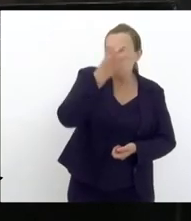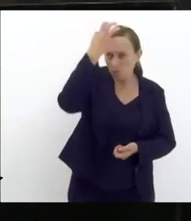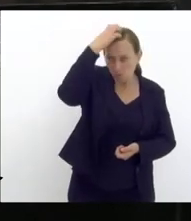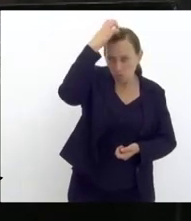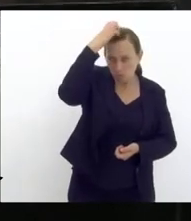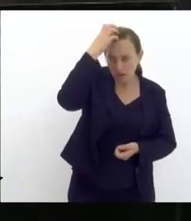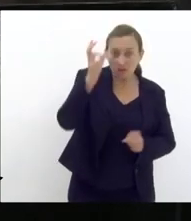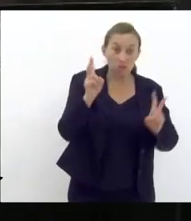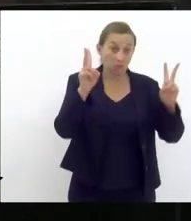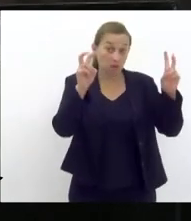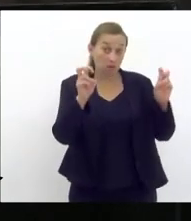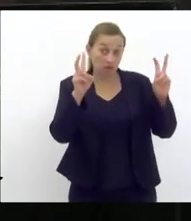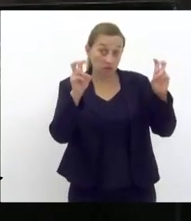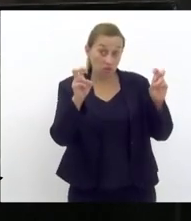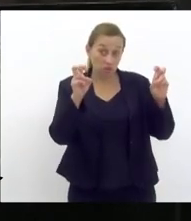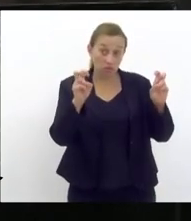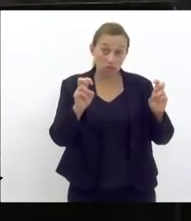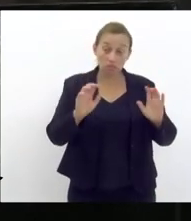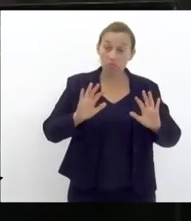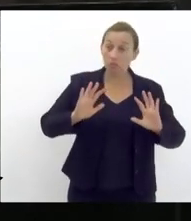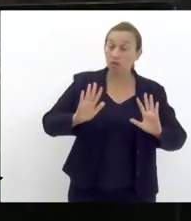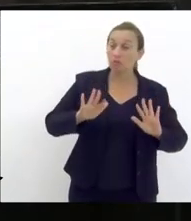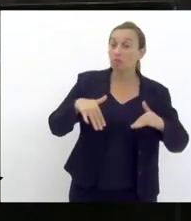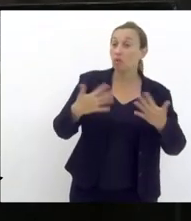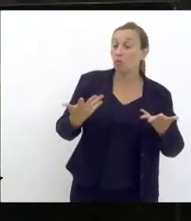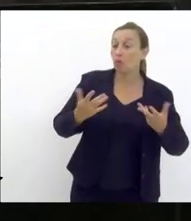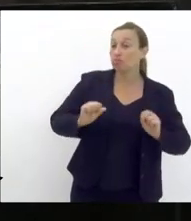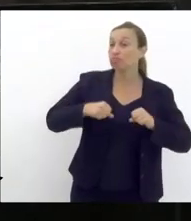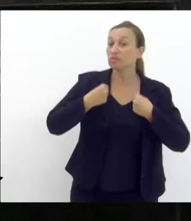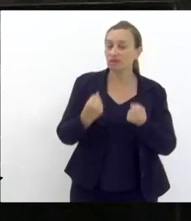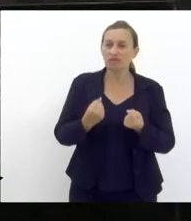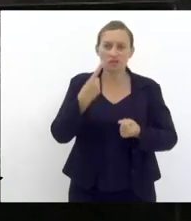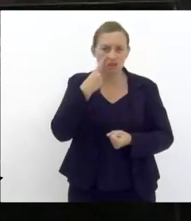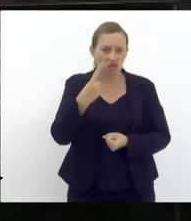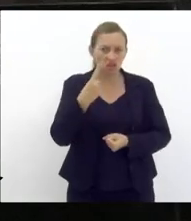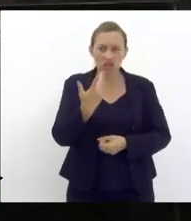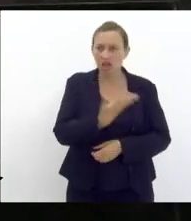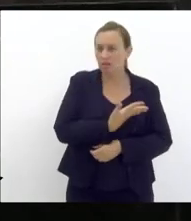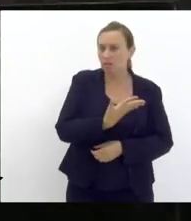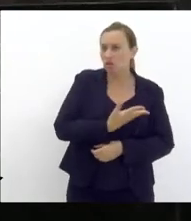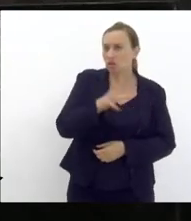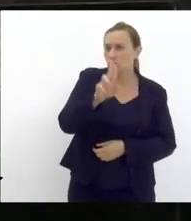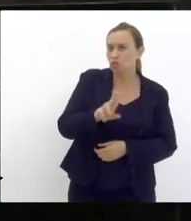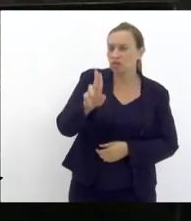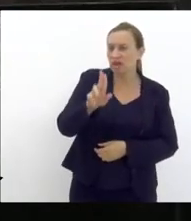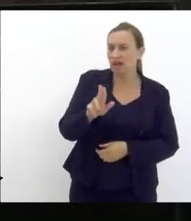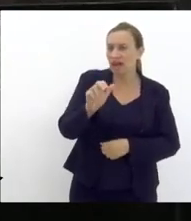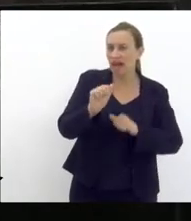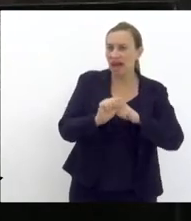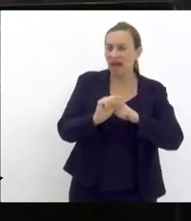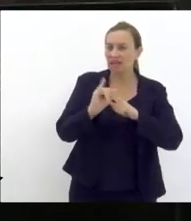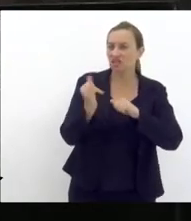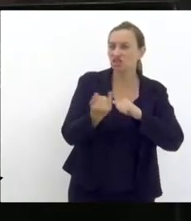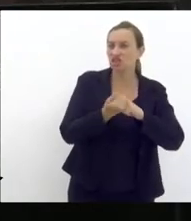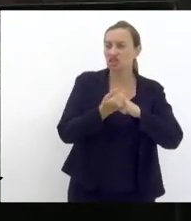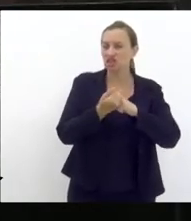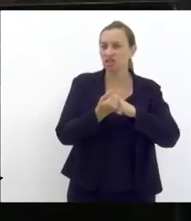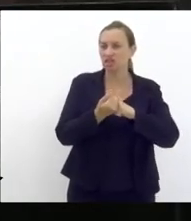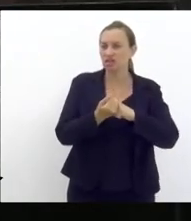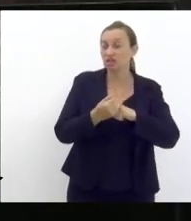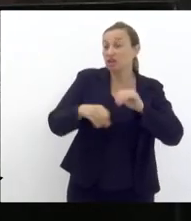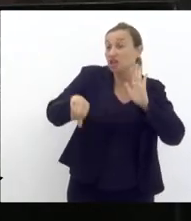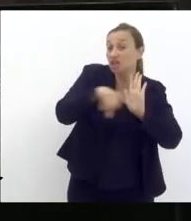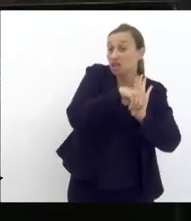aquelas questões pelo qual defende vejo aqui colegas usarem adjetivos que tentam imputar